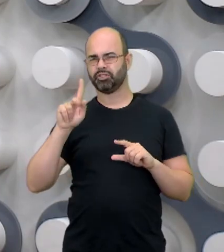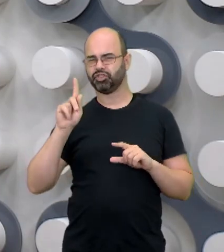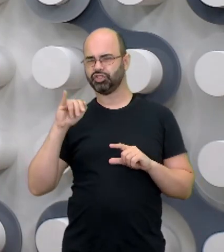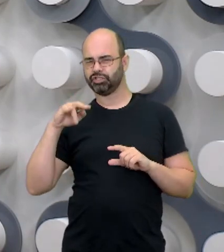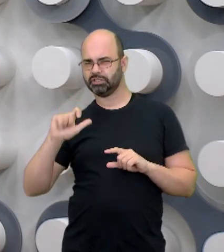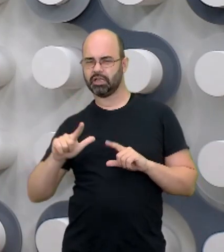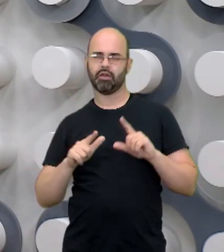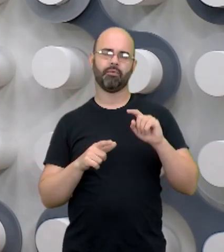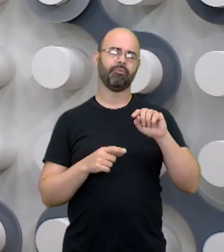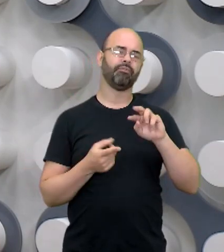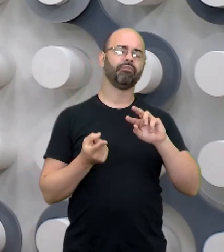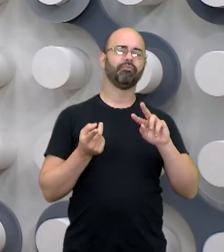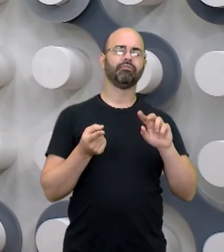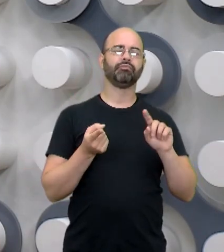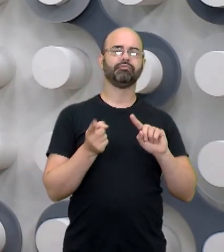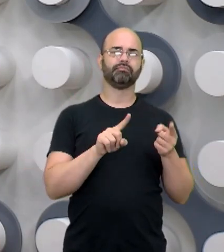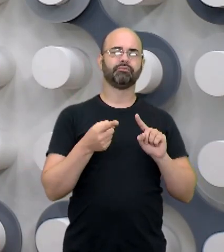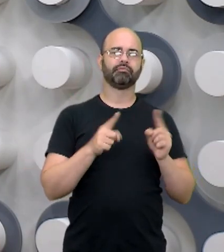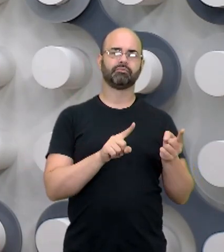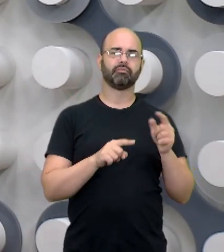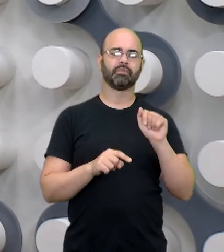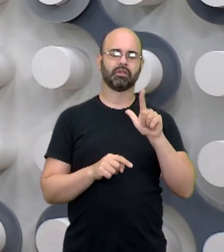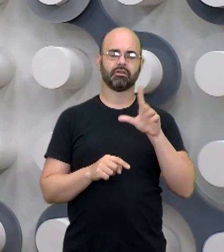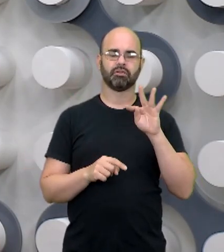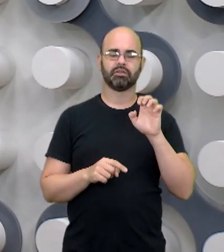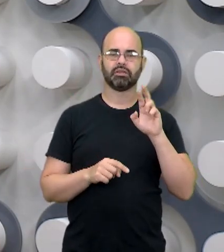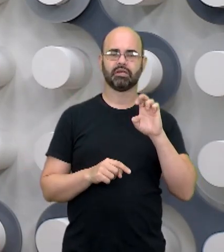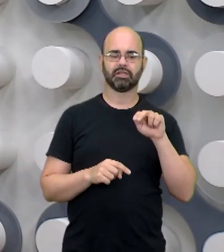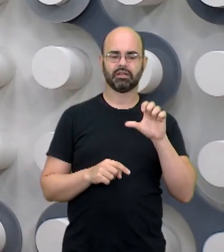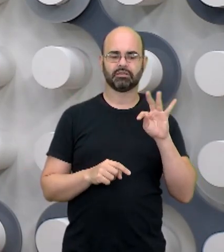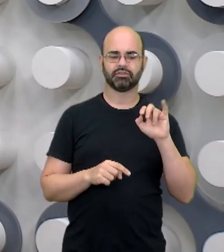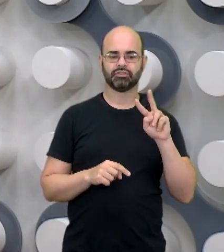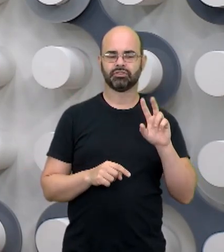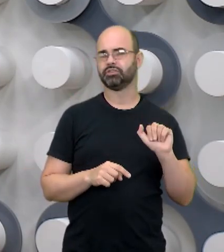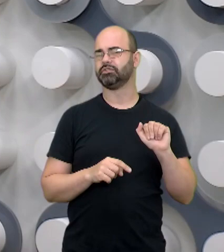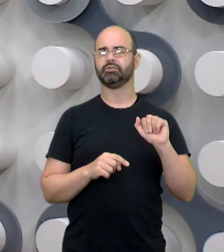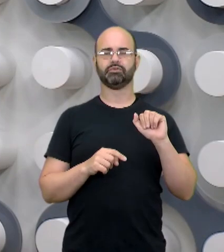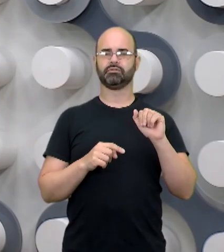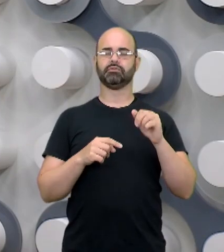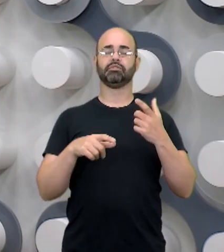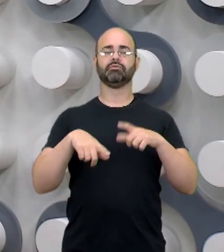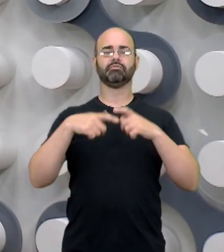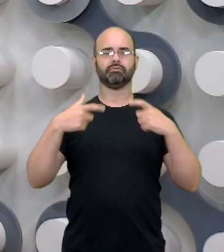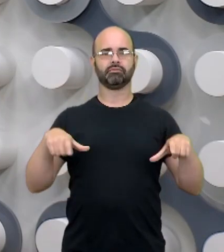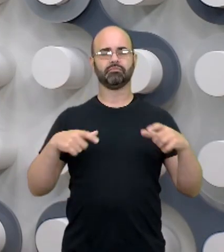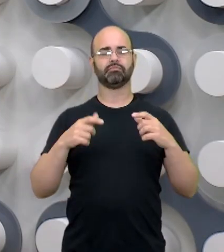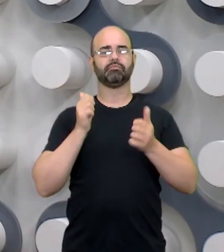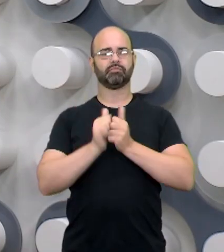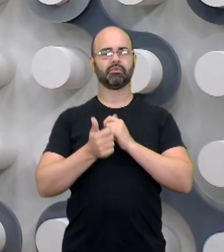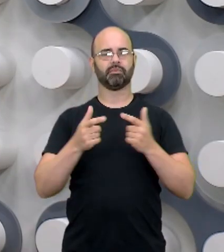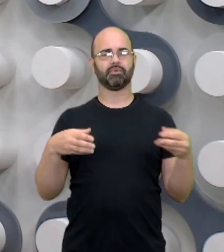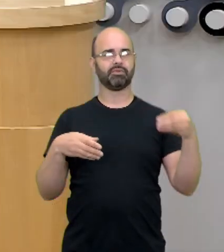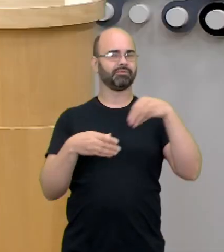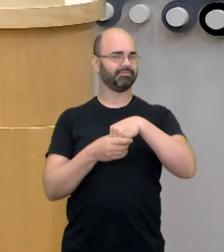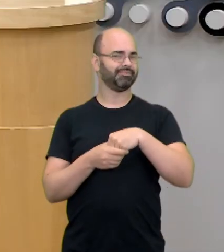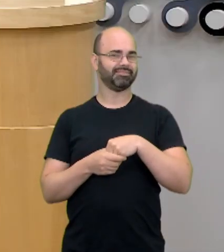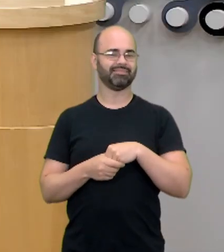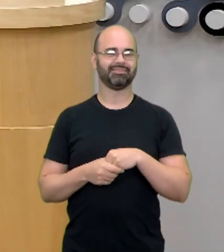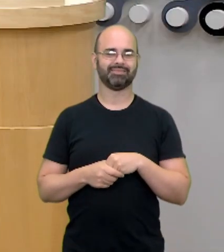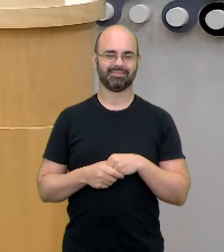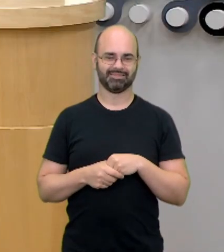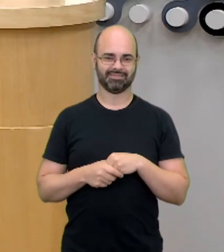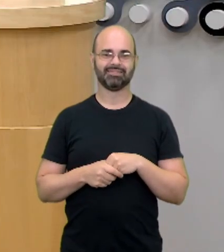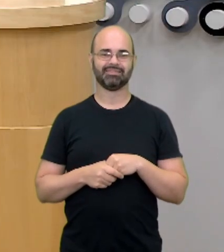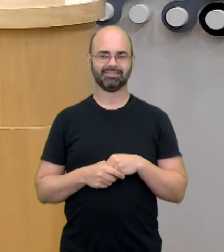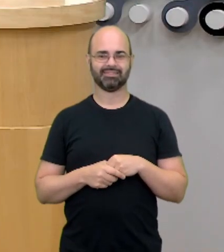alternativa, diferenciação. Com a professora Mara, a gente estava falando questão da inclusão dos esportes. Gente, já estou começando a retomada, viu? Tá ótimo,